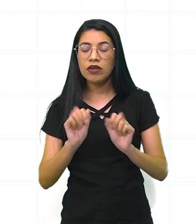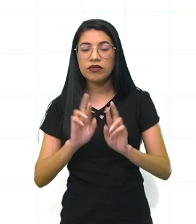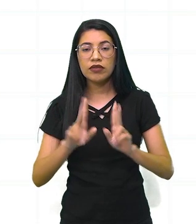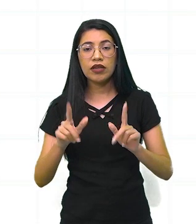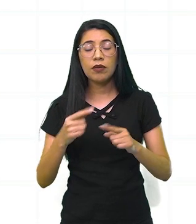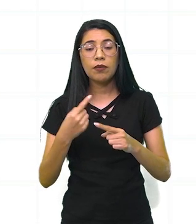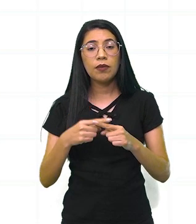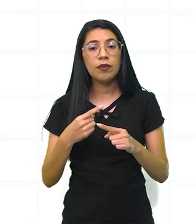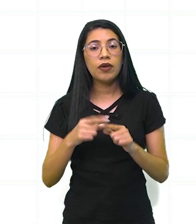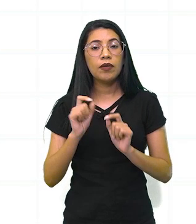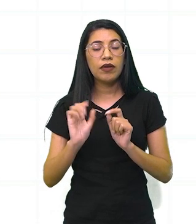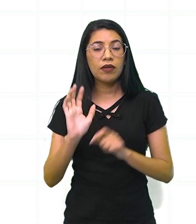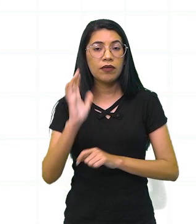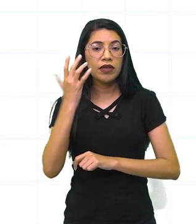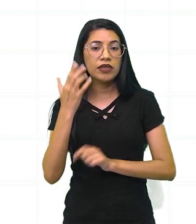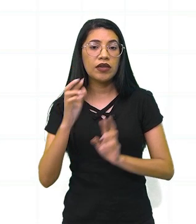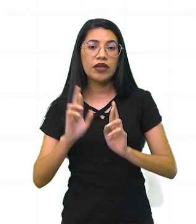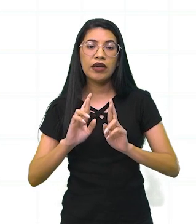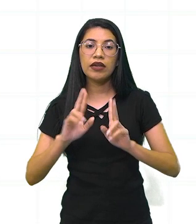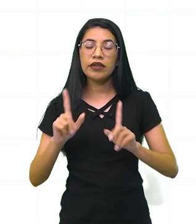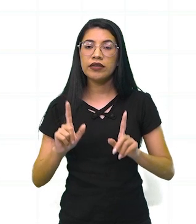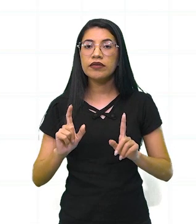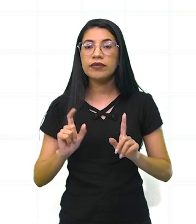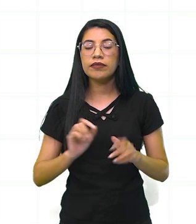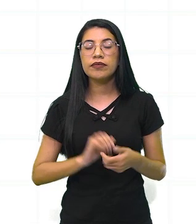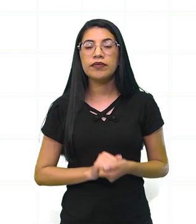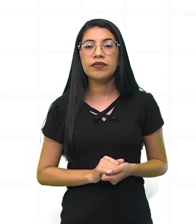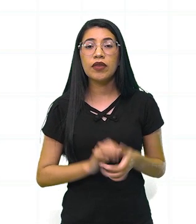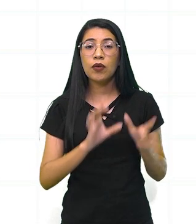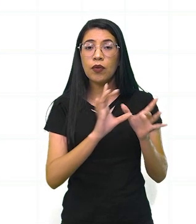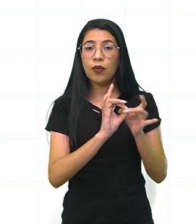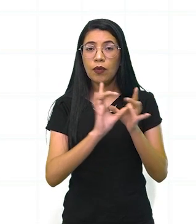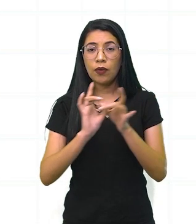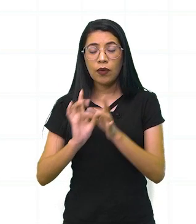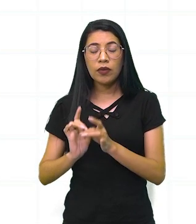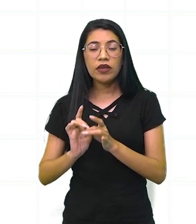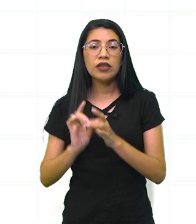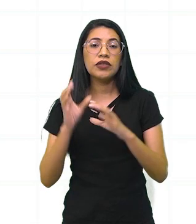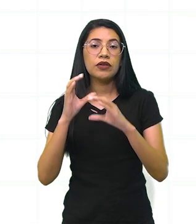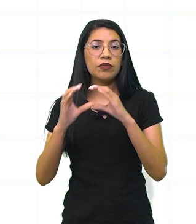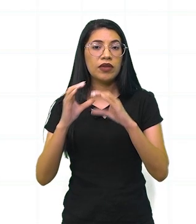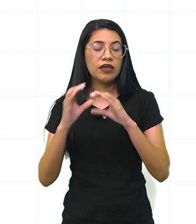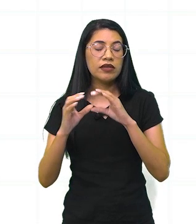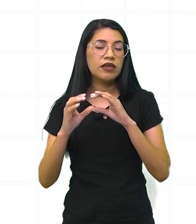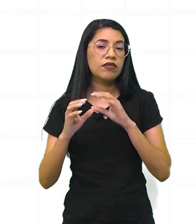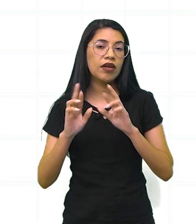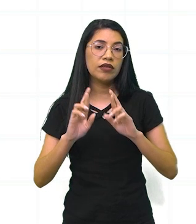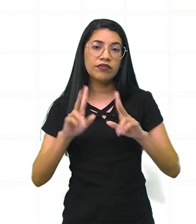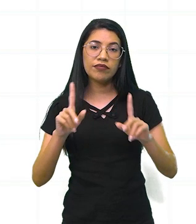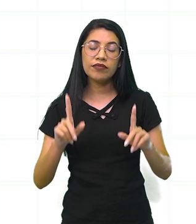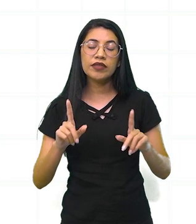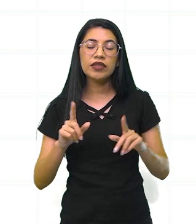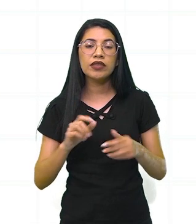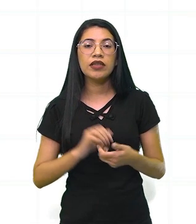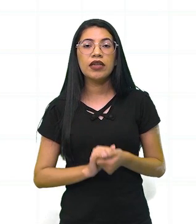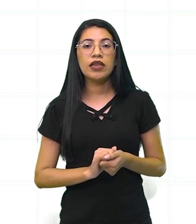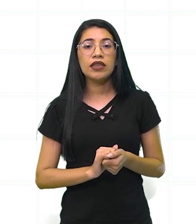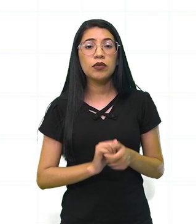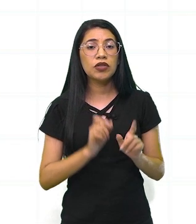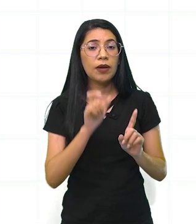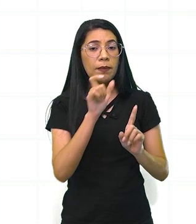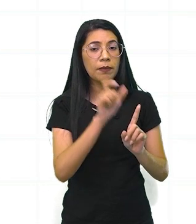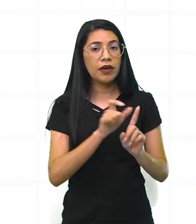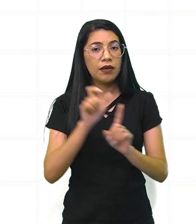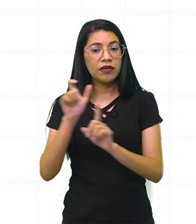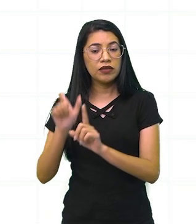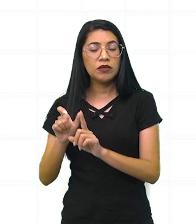situação ó numa situação de comunicação diferente né ele tinha duas formas então de